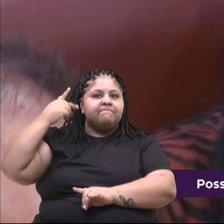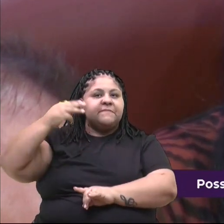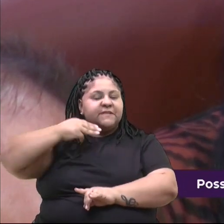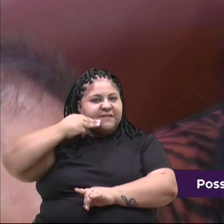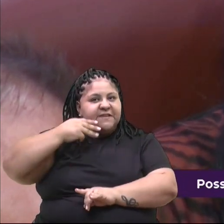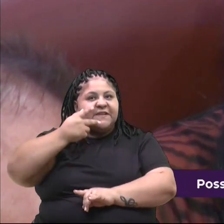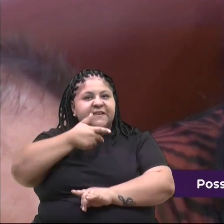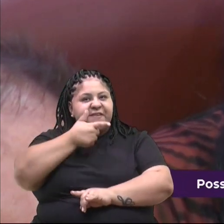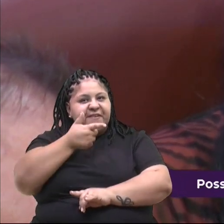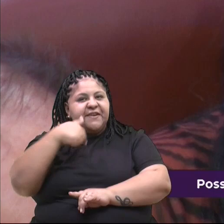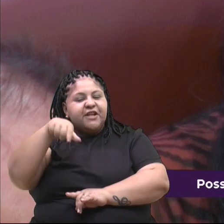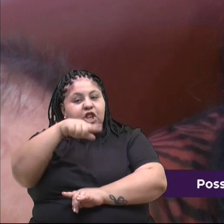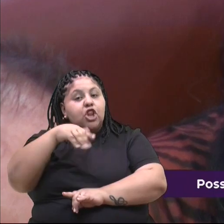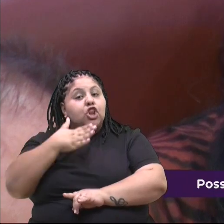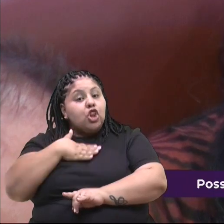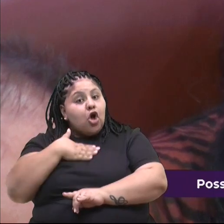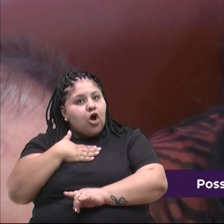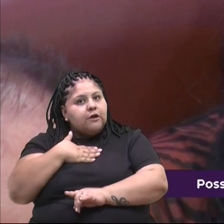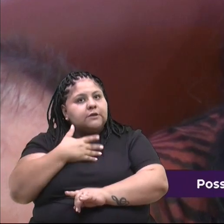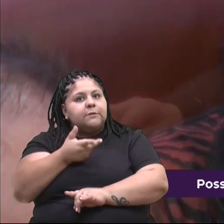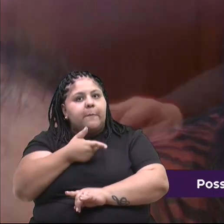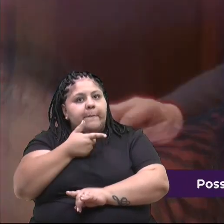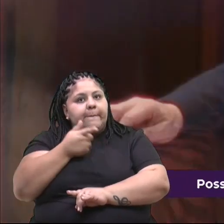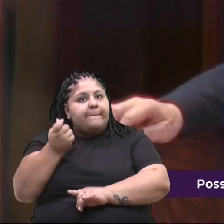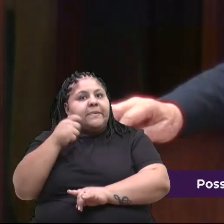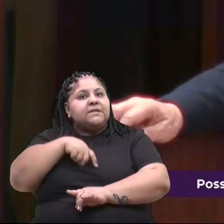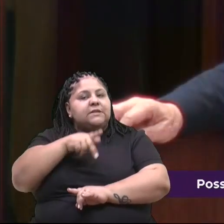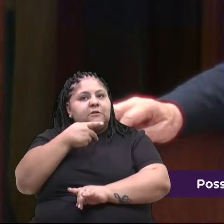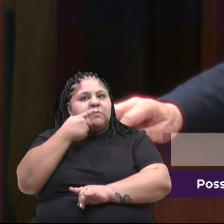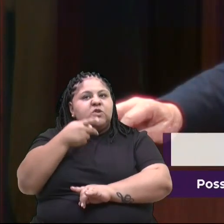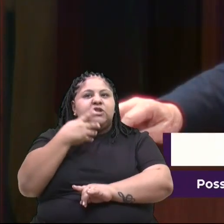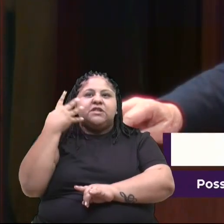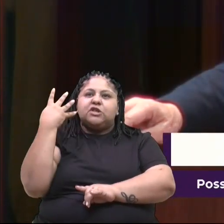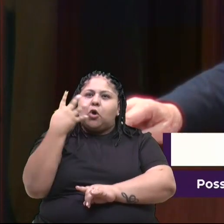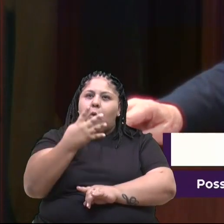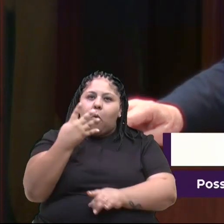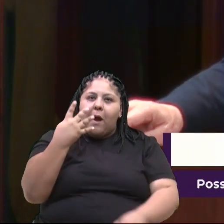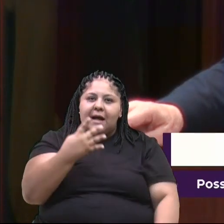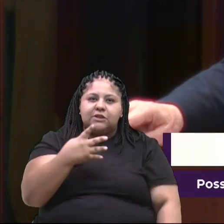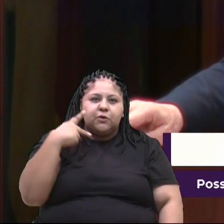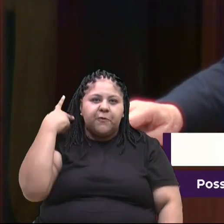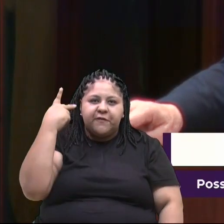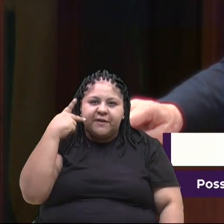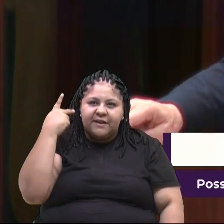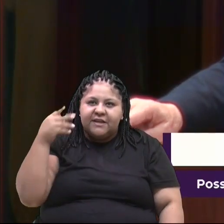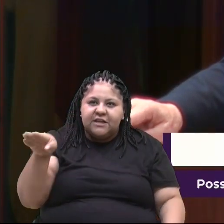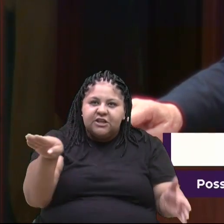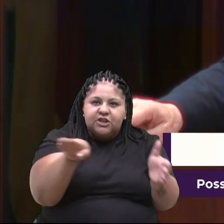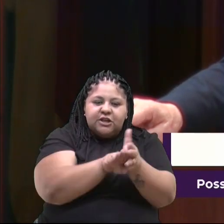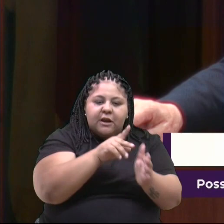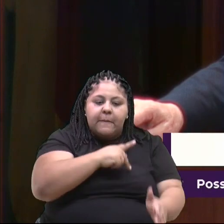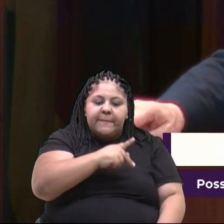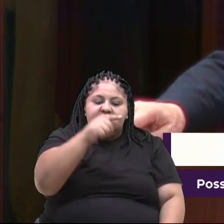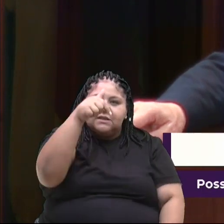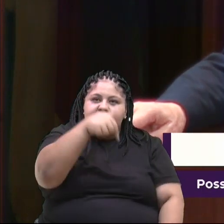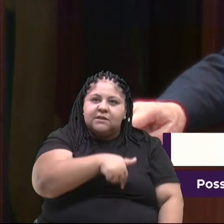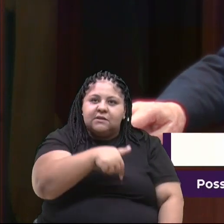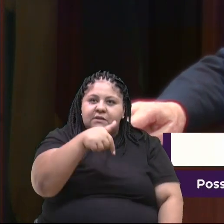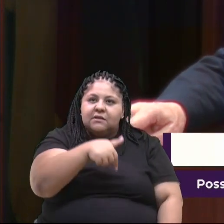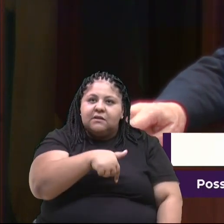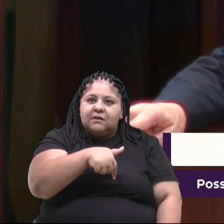citou, mas é algo que nós temos que destacar. 4 vereadoras chegaram à presidência desta casa e